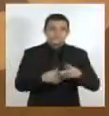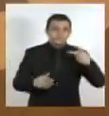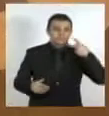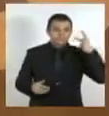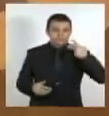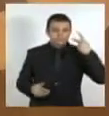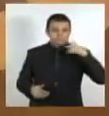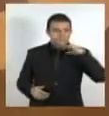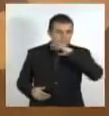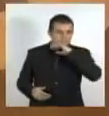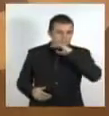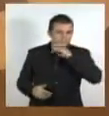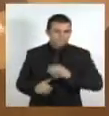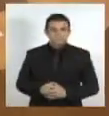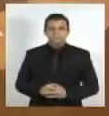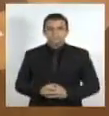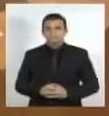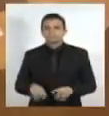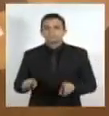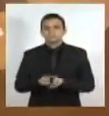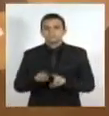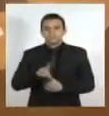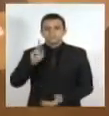E, na verdade,